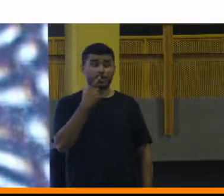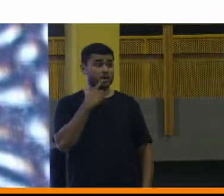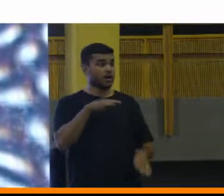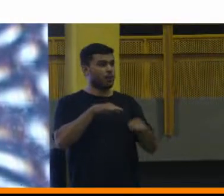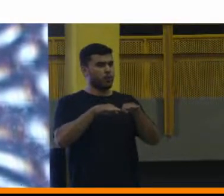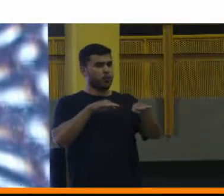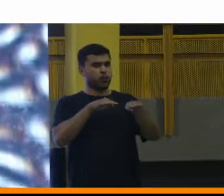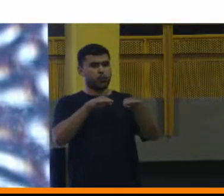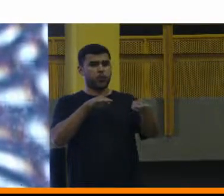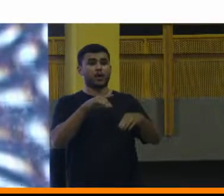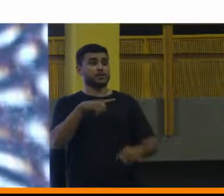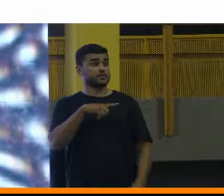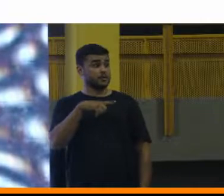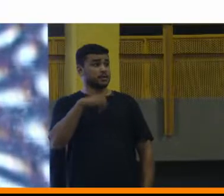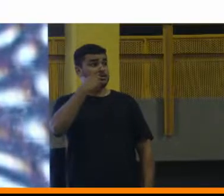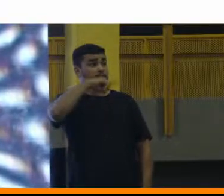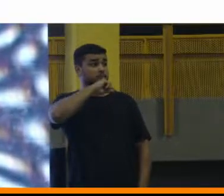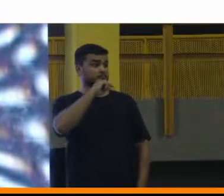ídolo.